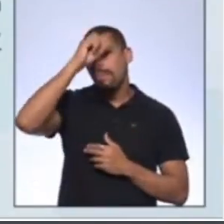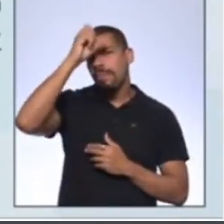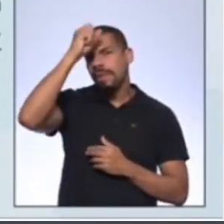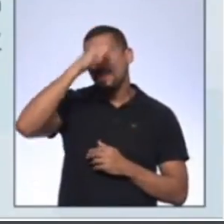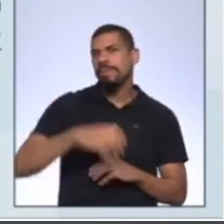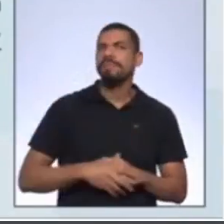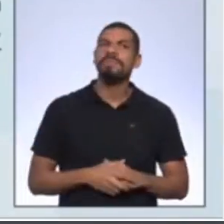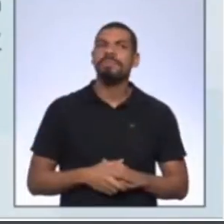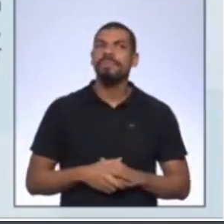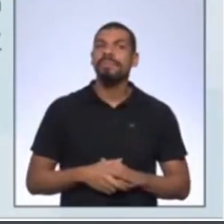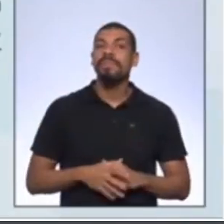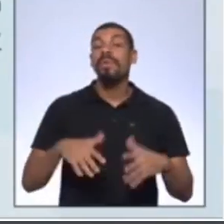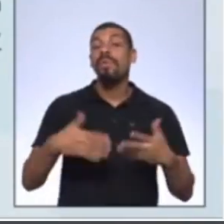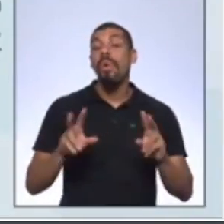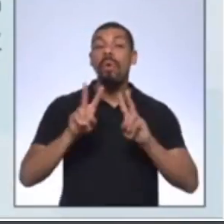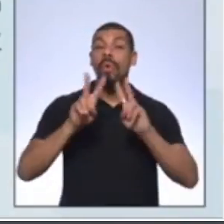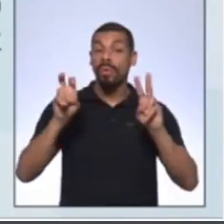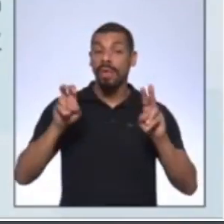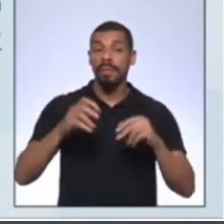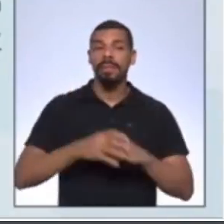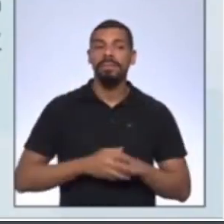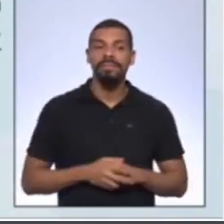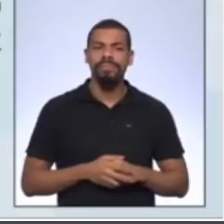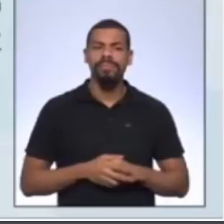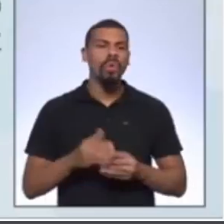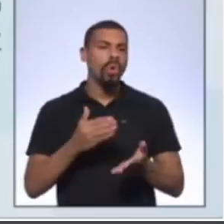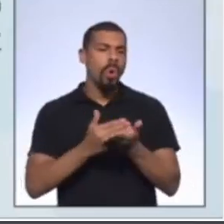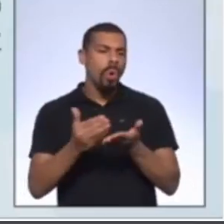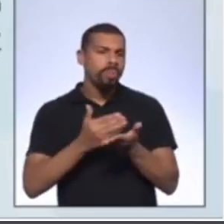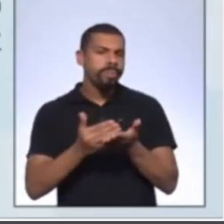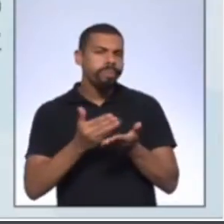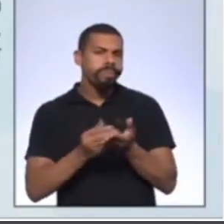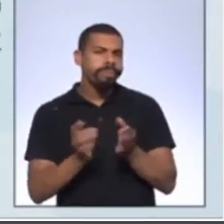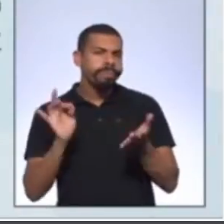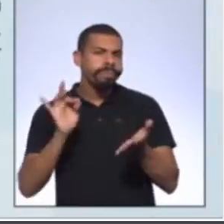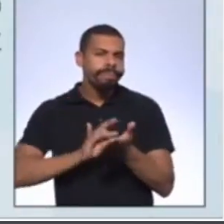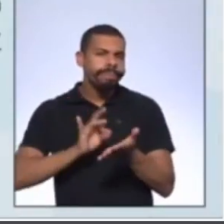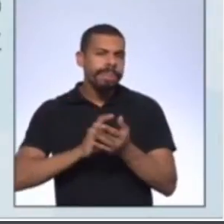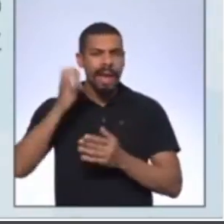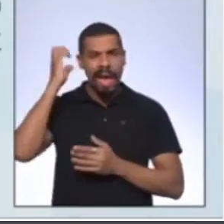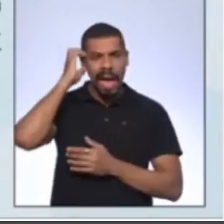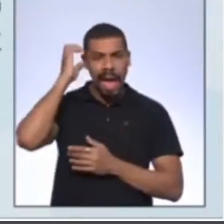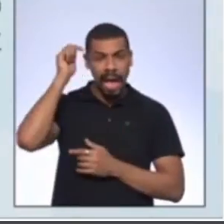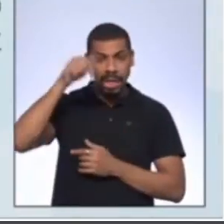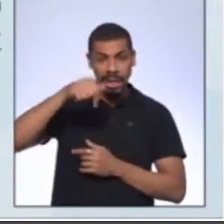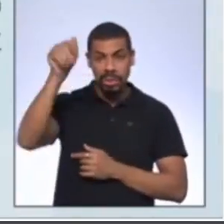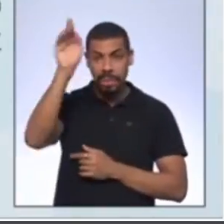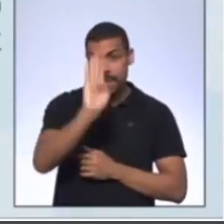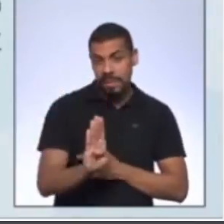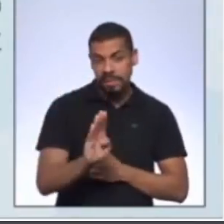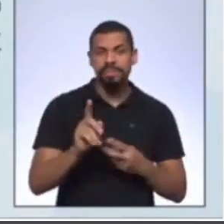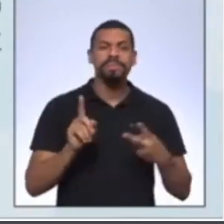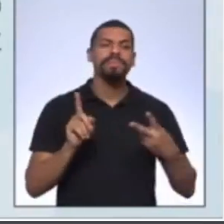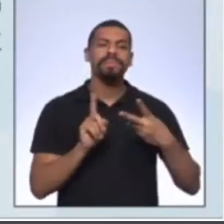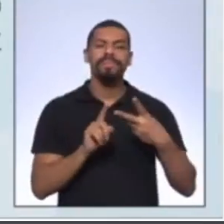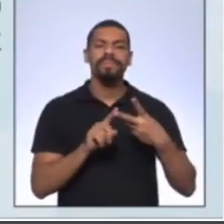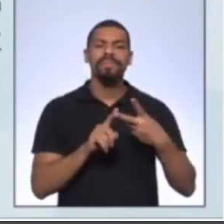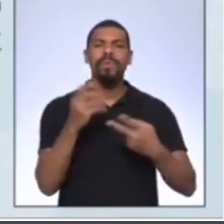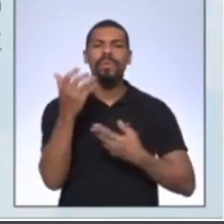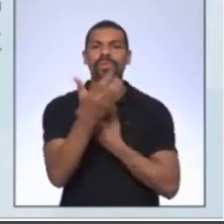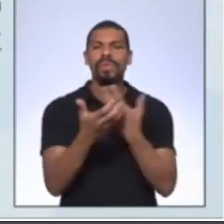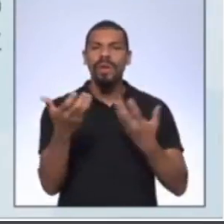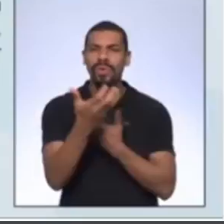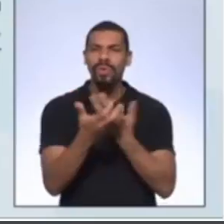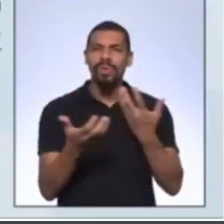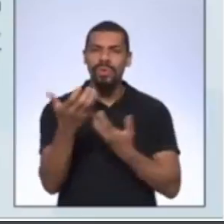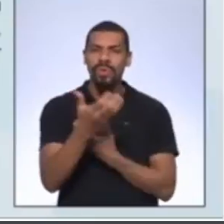tá então os temas que nós temos aí é só surgimento e consolidação do rádio no brasil o primeiro tema os cantores do rádio o